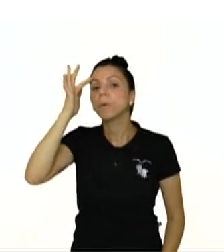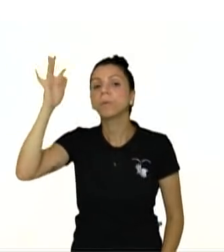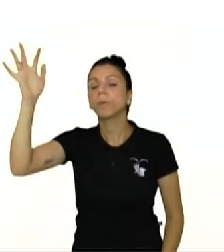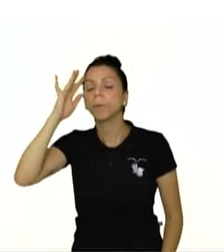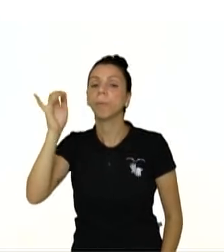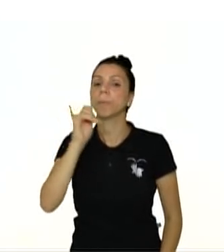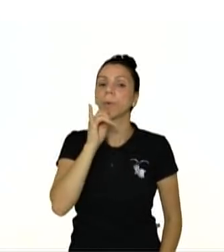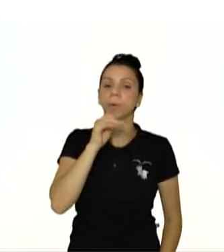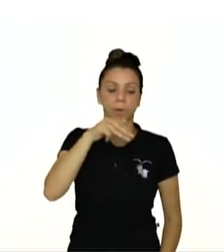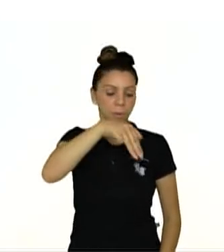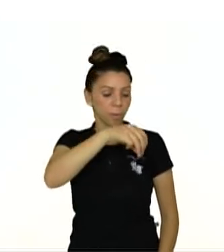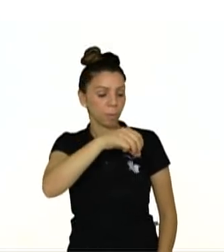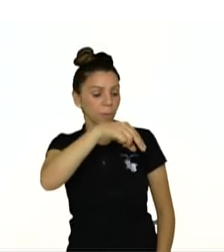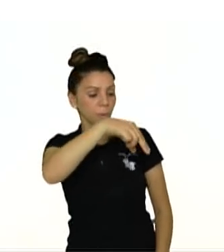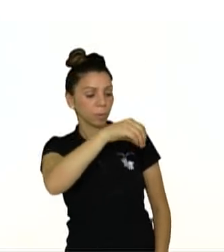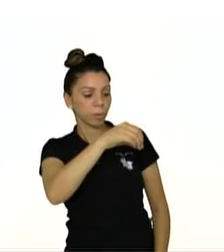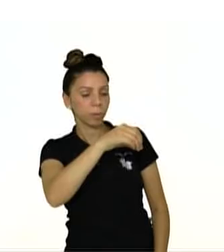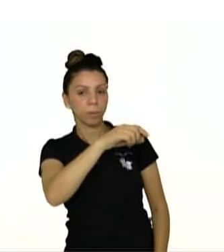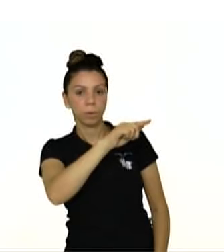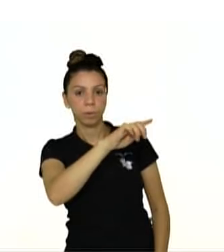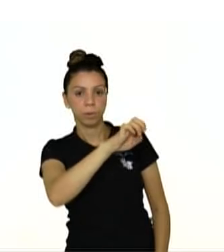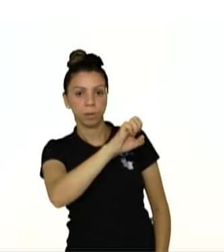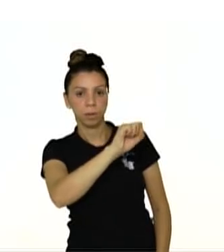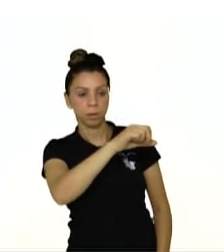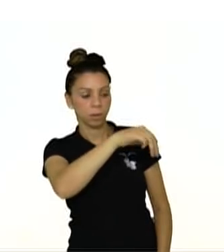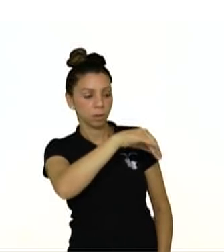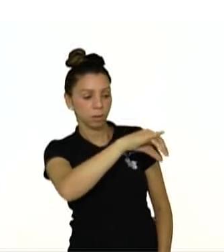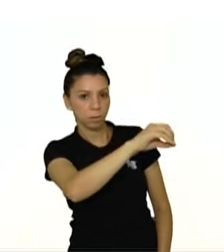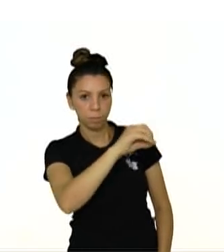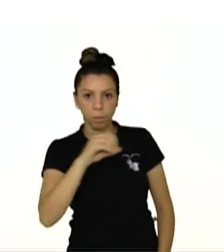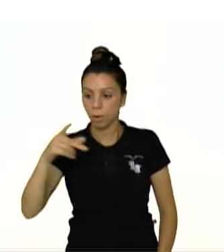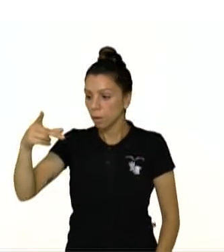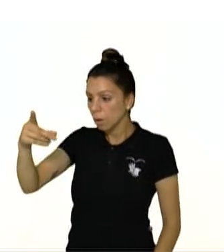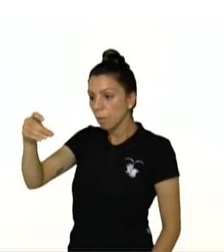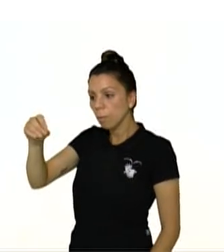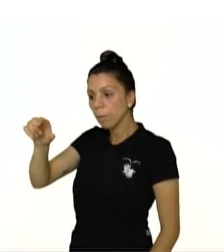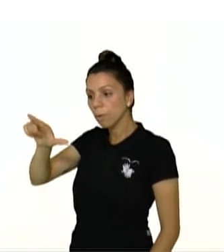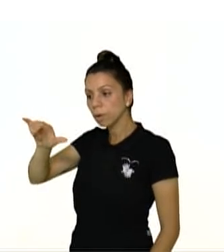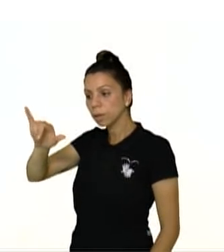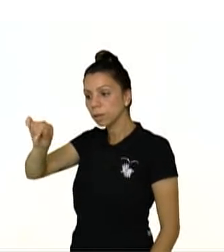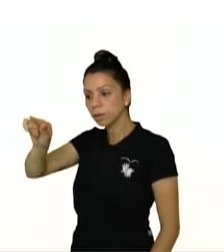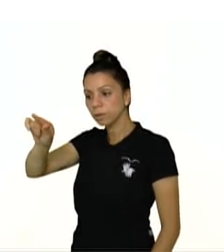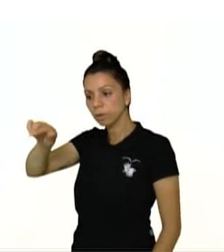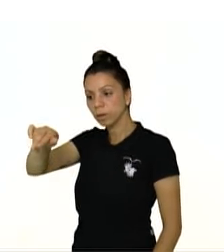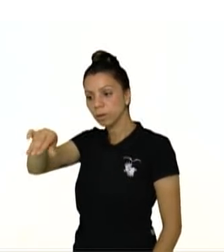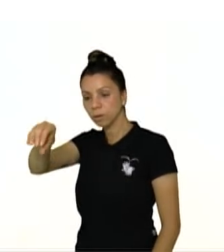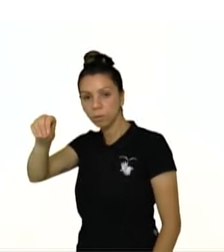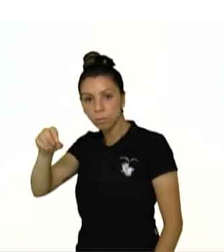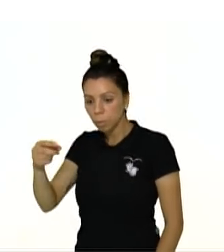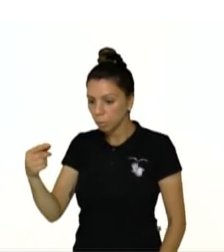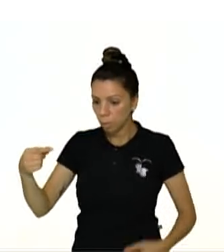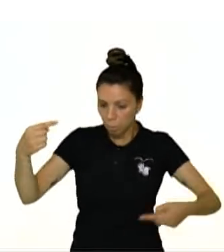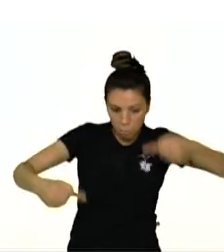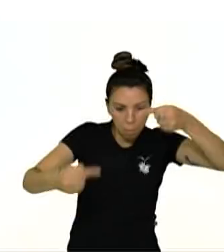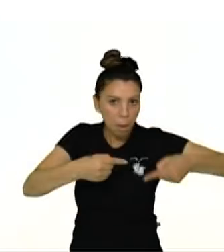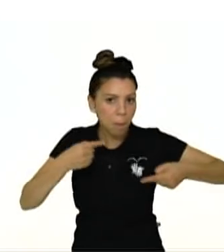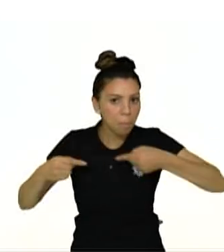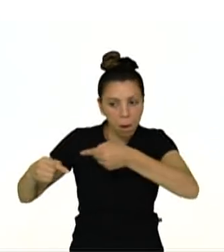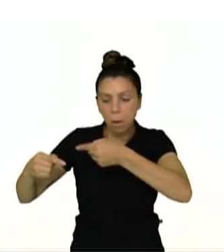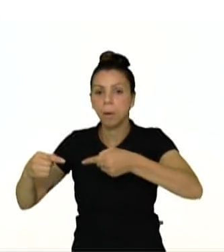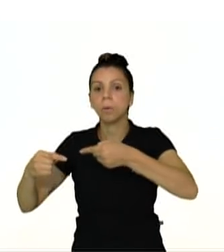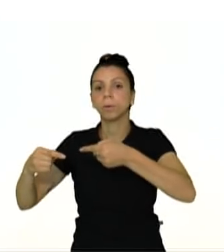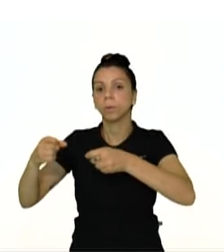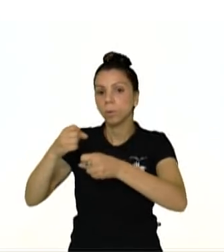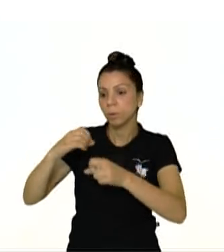o monogenismo e o poligenismo, que estiveram na discussão científica e social de